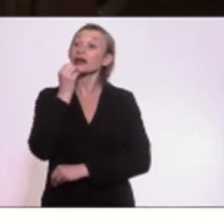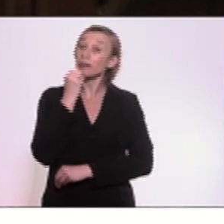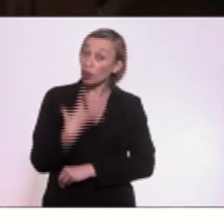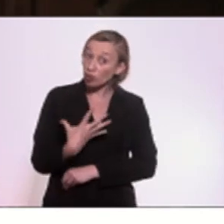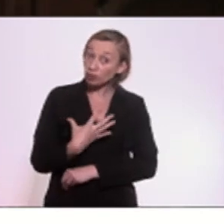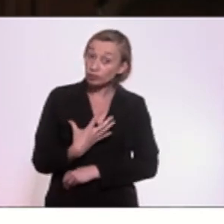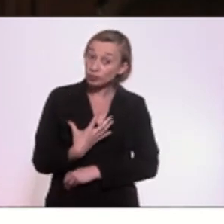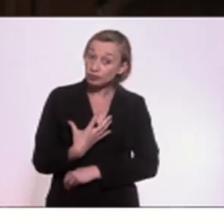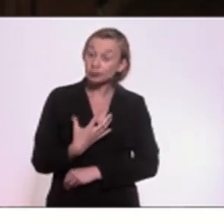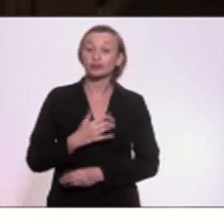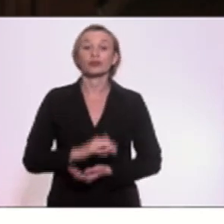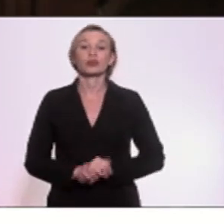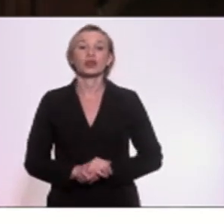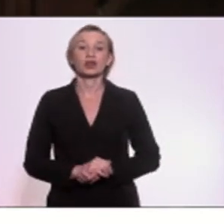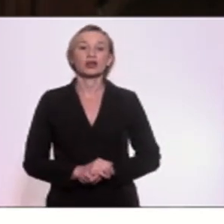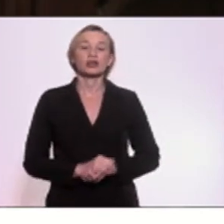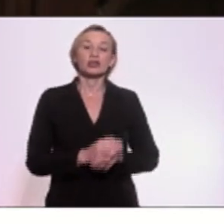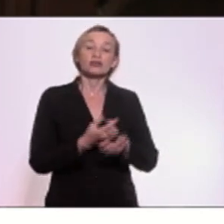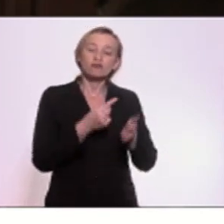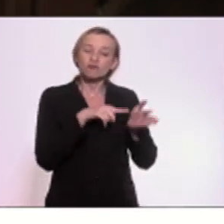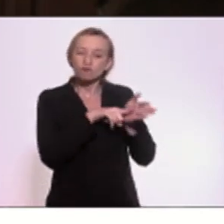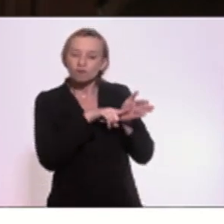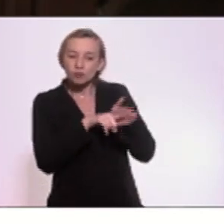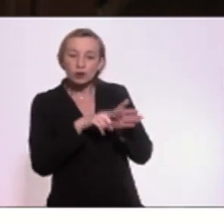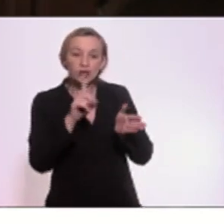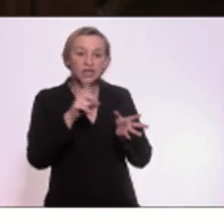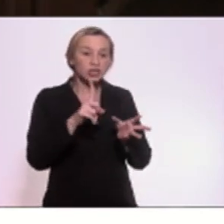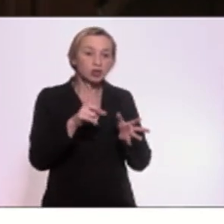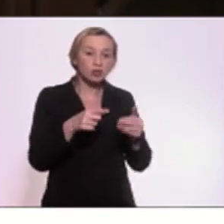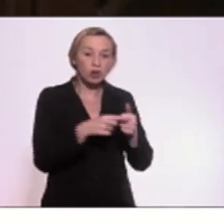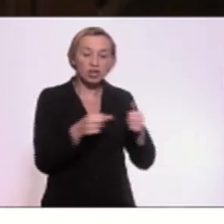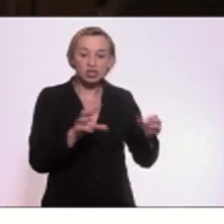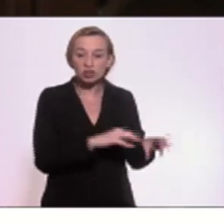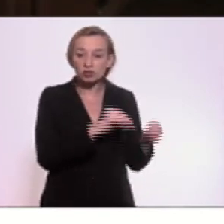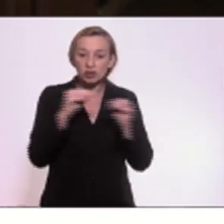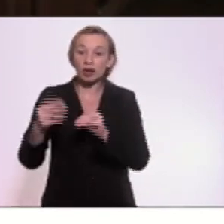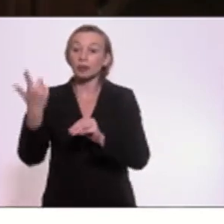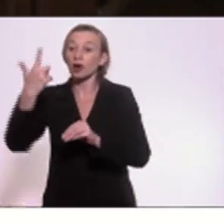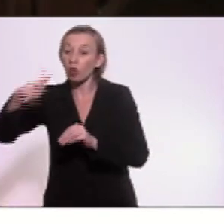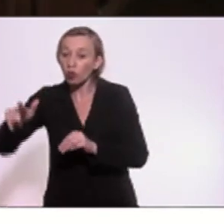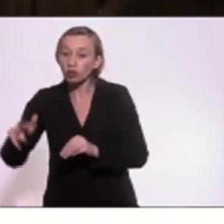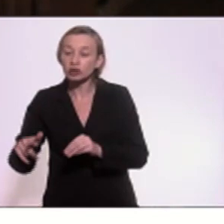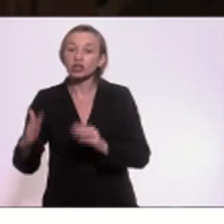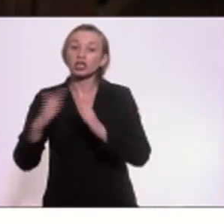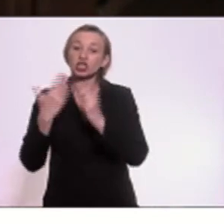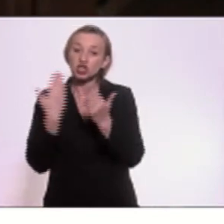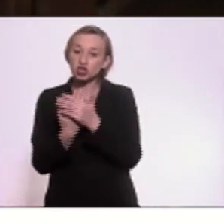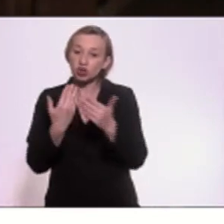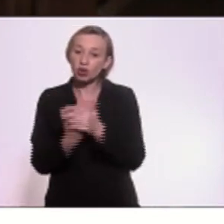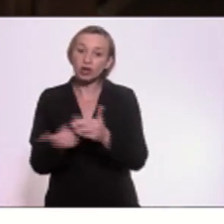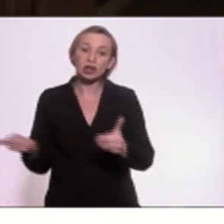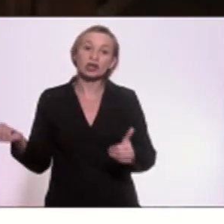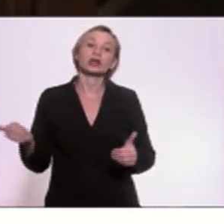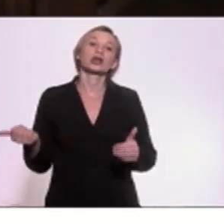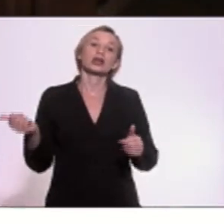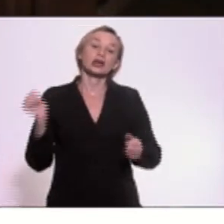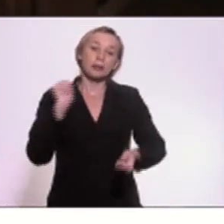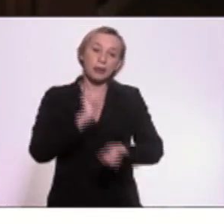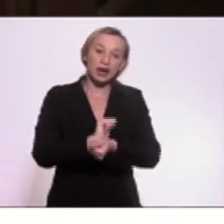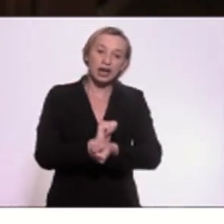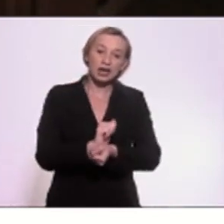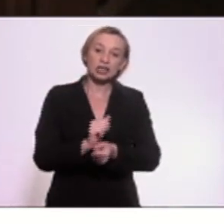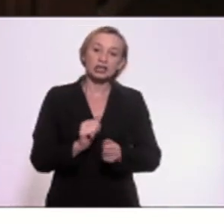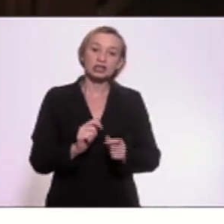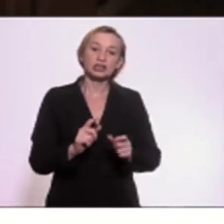salutar, vigiar para que esse arquivo não vá para uma terceira escola que deixaria de funcionar para